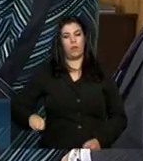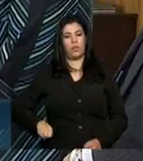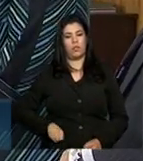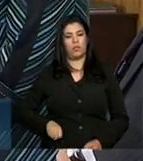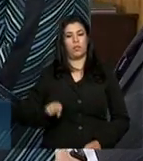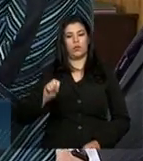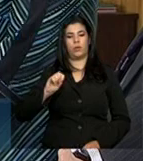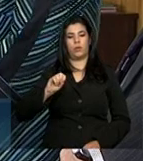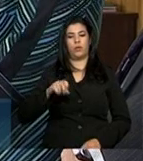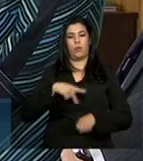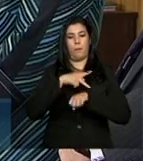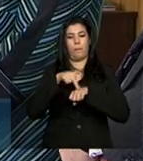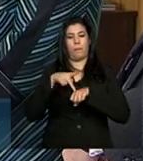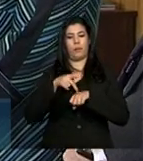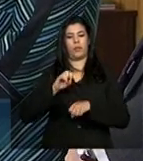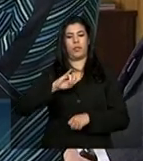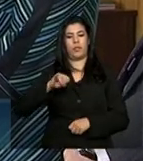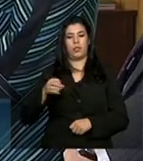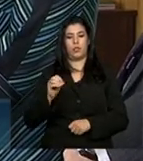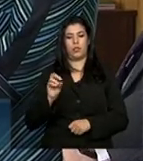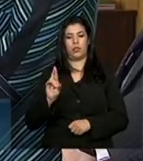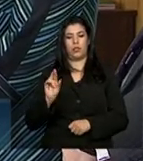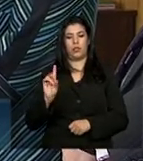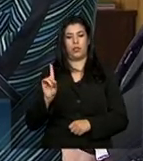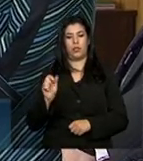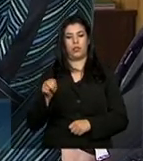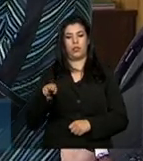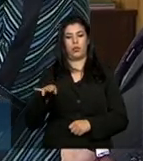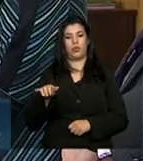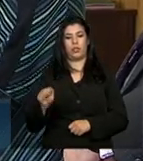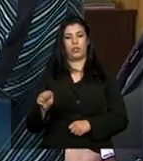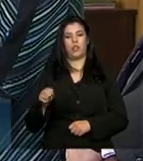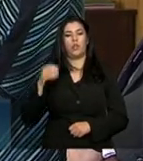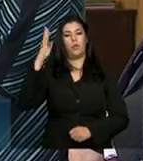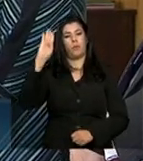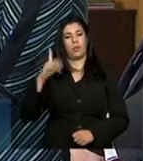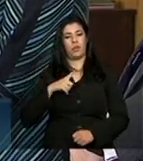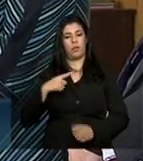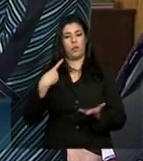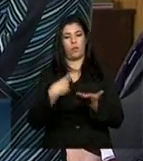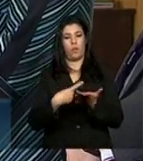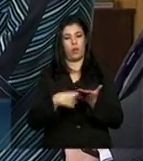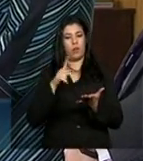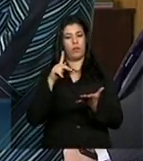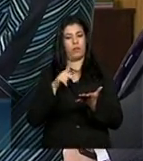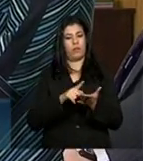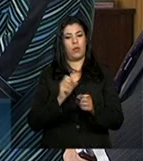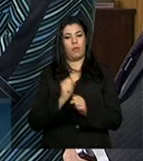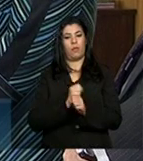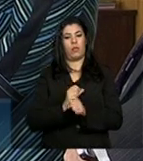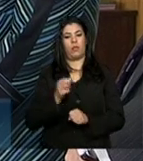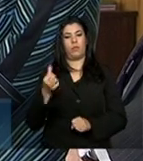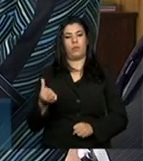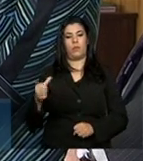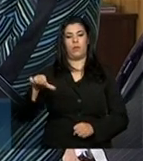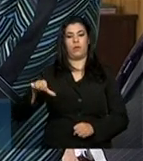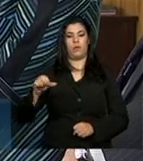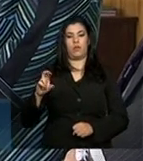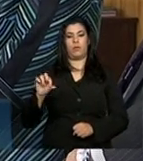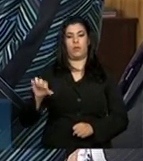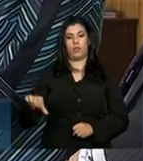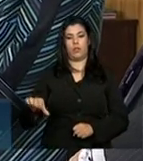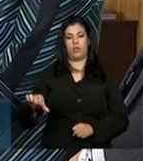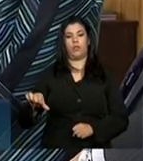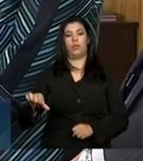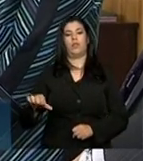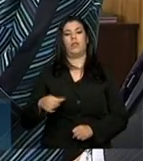O Brasil oficializou relações com a Jordânia em 1959. A Jordânia, que é um